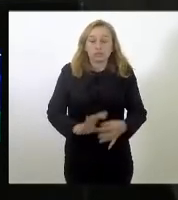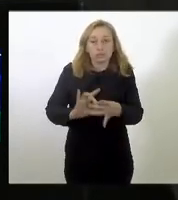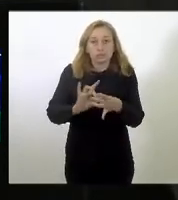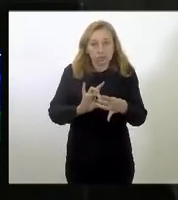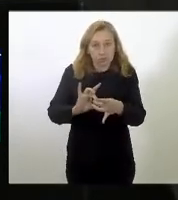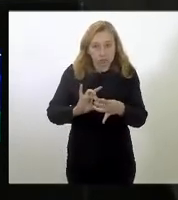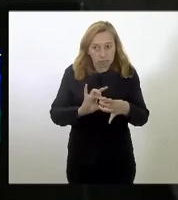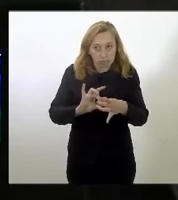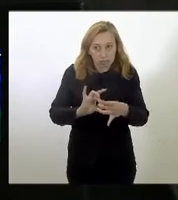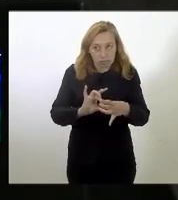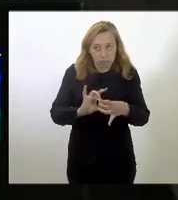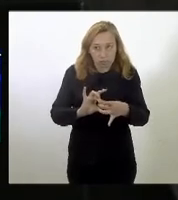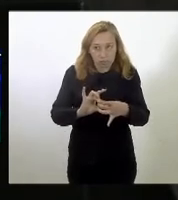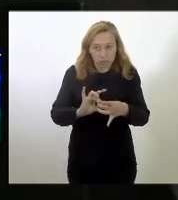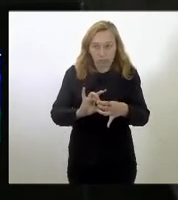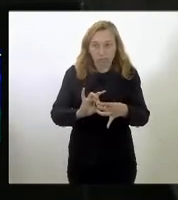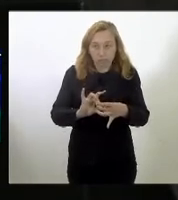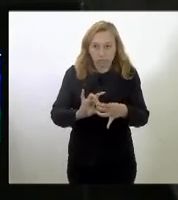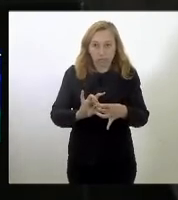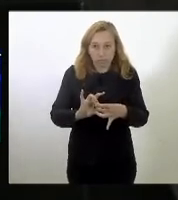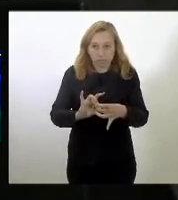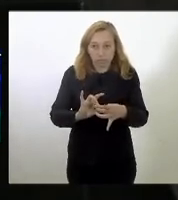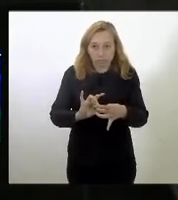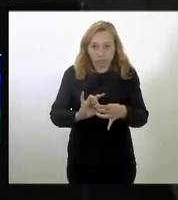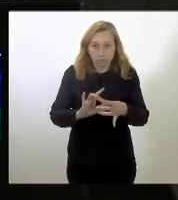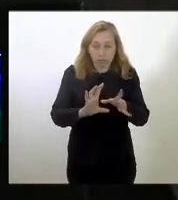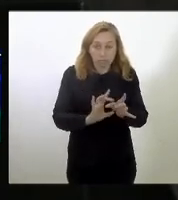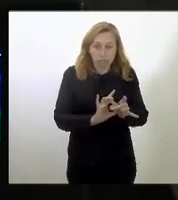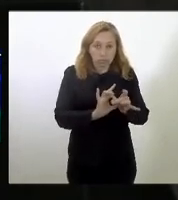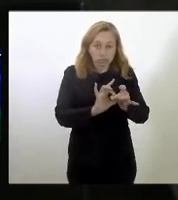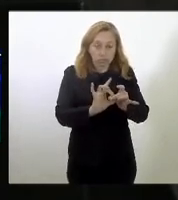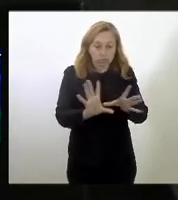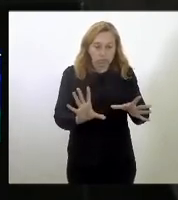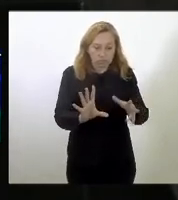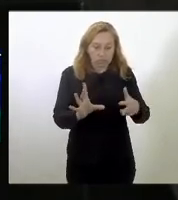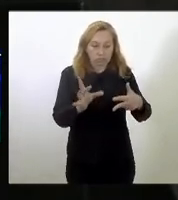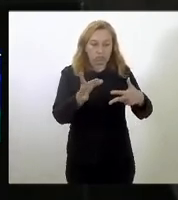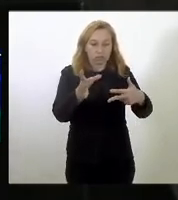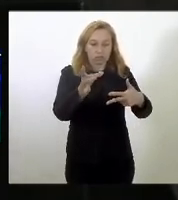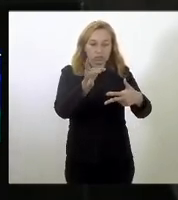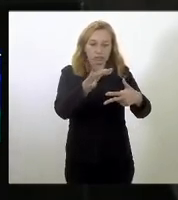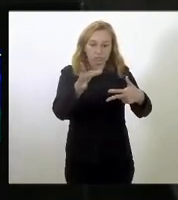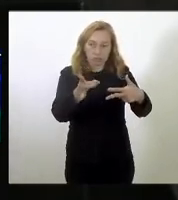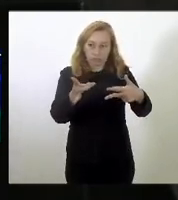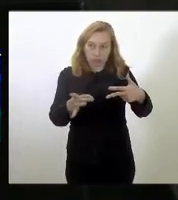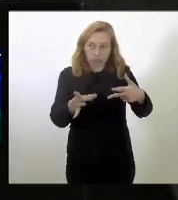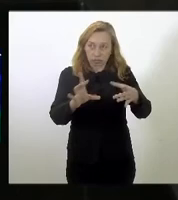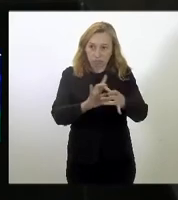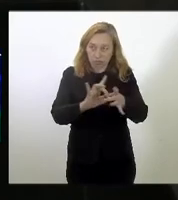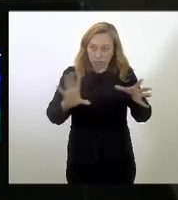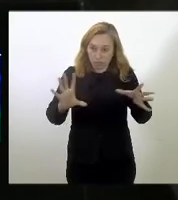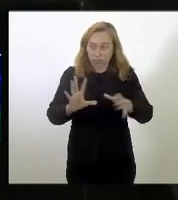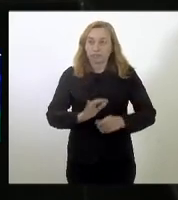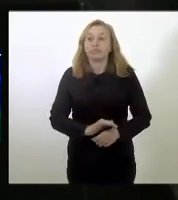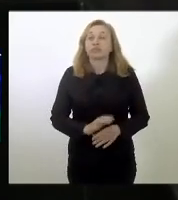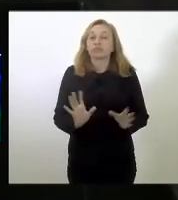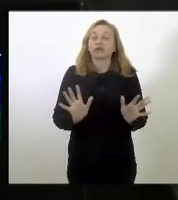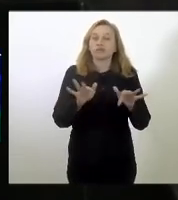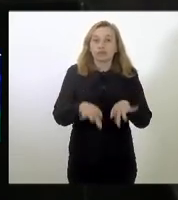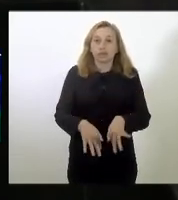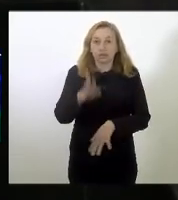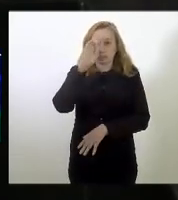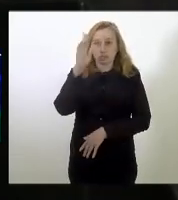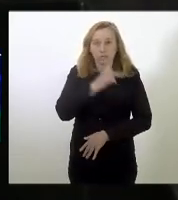harmônicos e independentes entre si. Então, para concluir, senhor presidente, eu queria